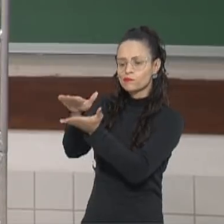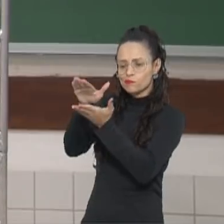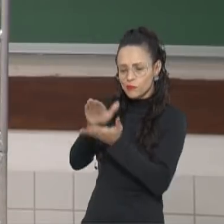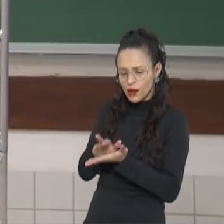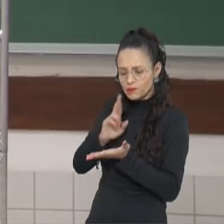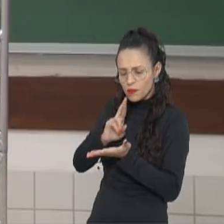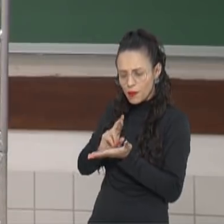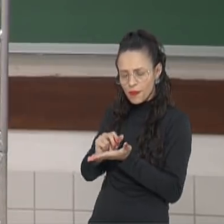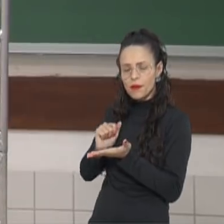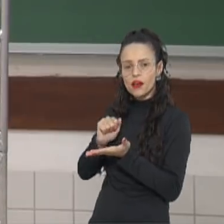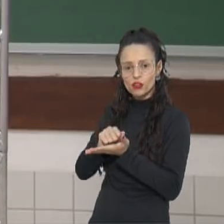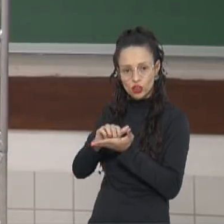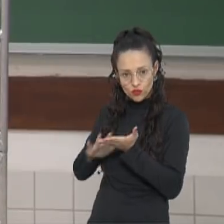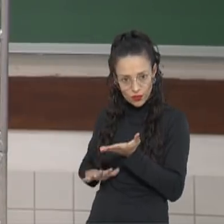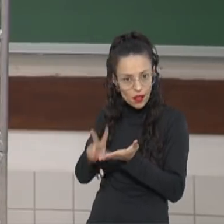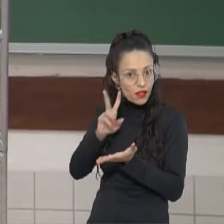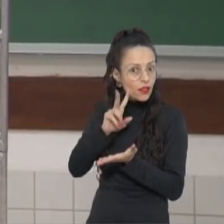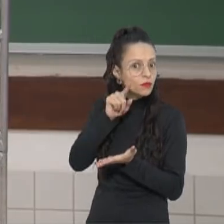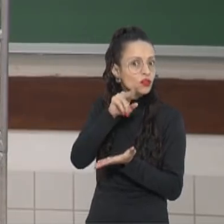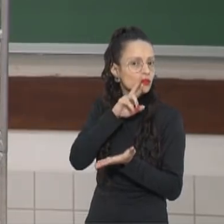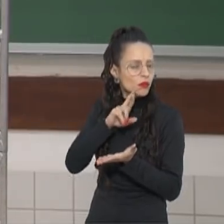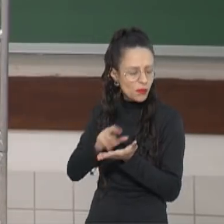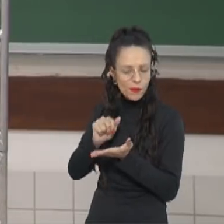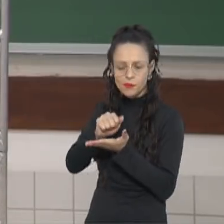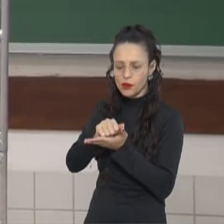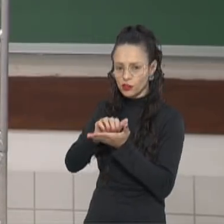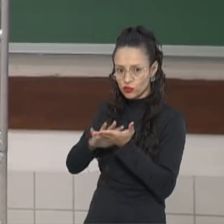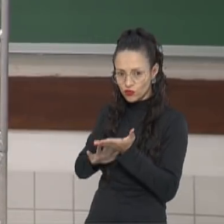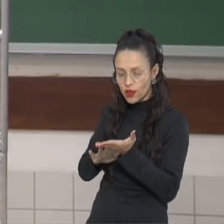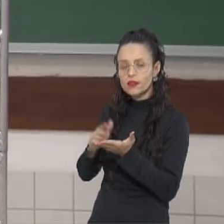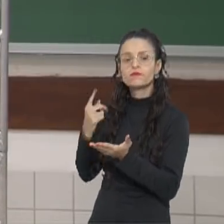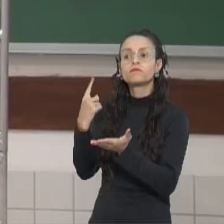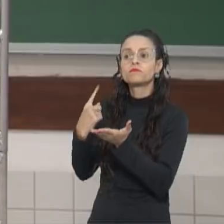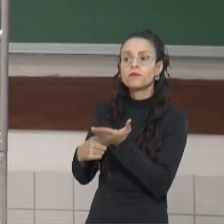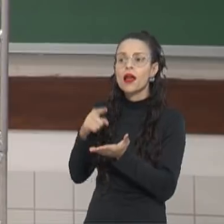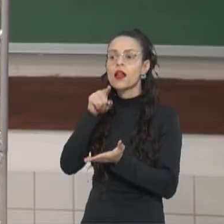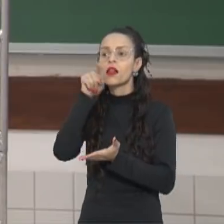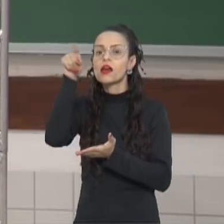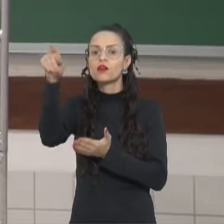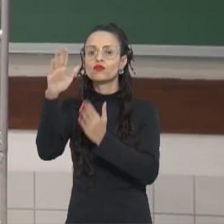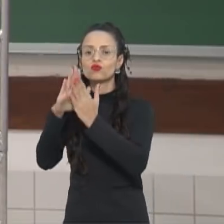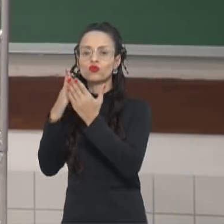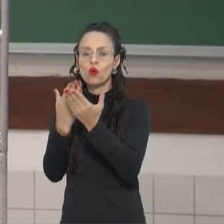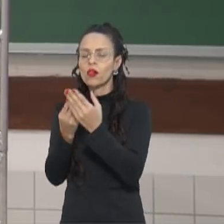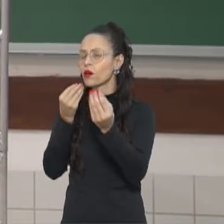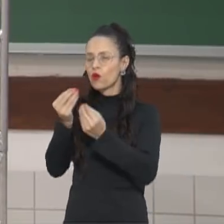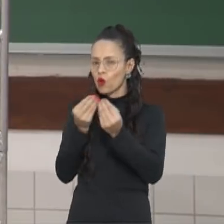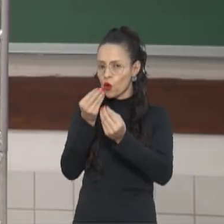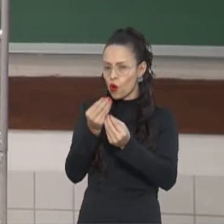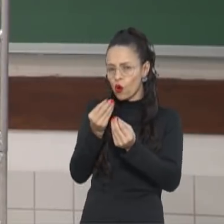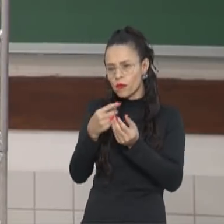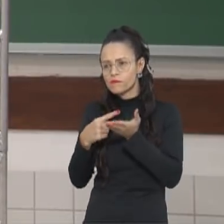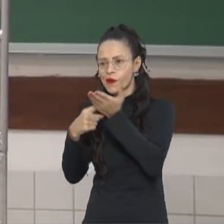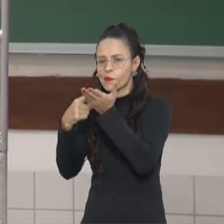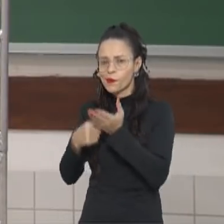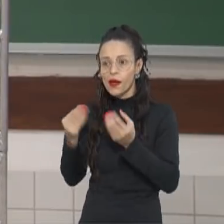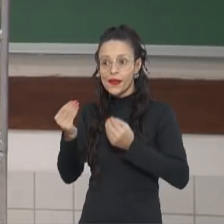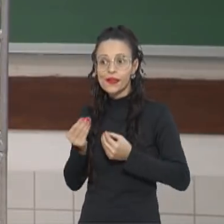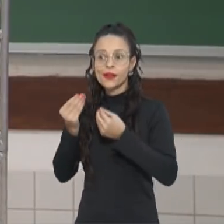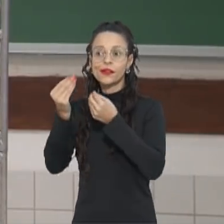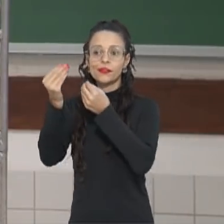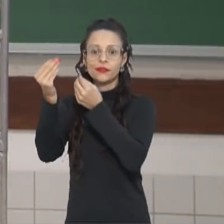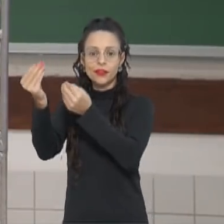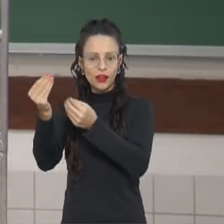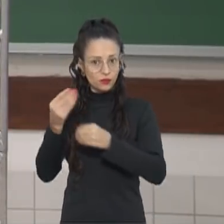de fazer suas tarefas, claro, e de marcar com a sua escola o melhor momento para você entregar as atividades na sua escola